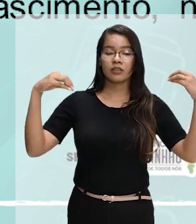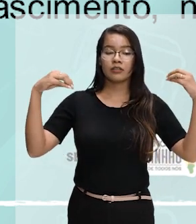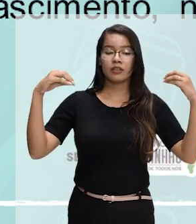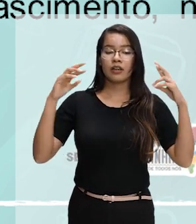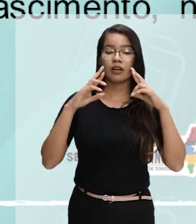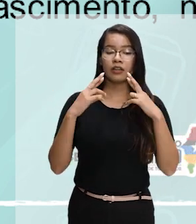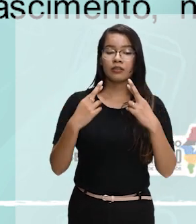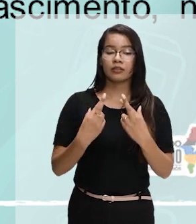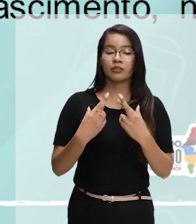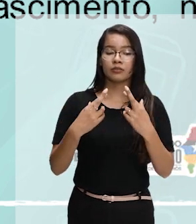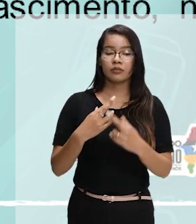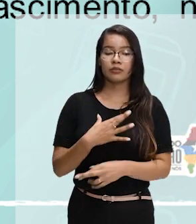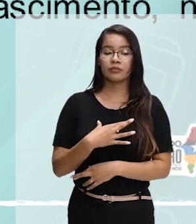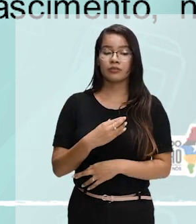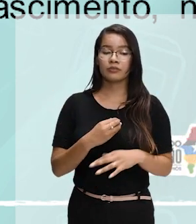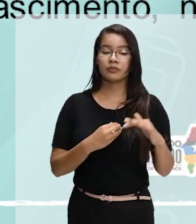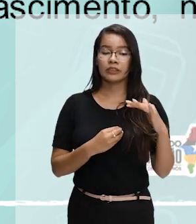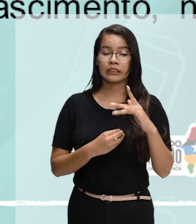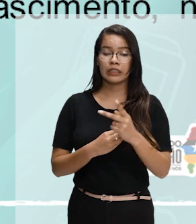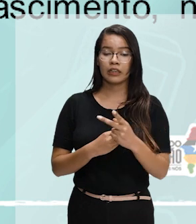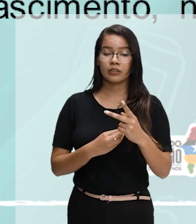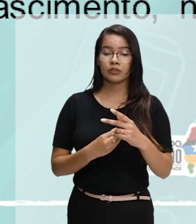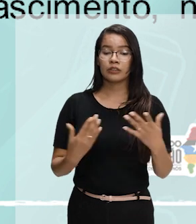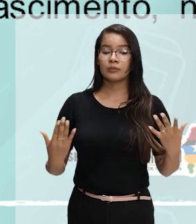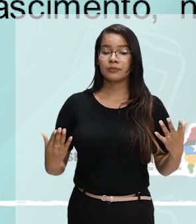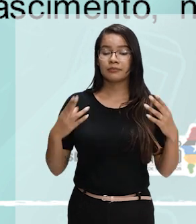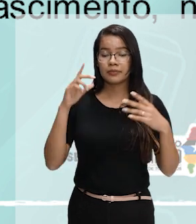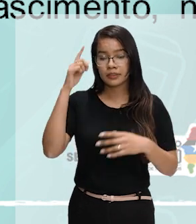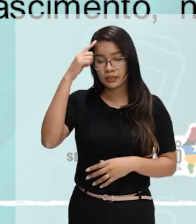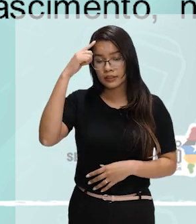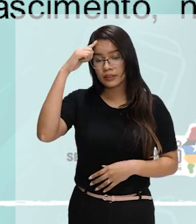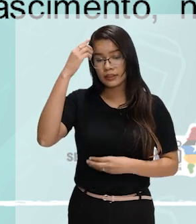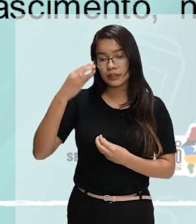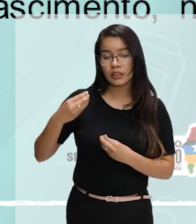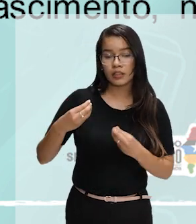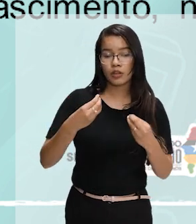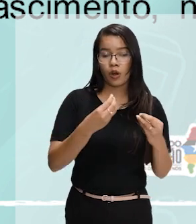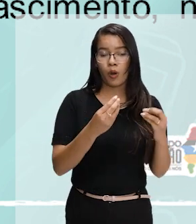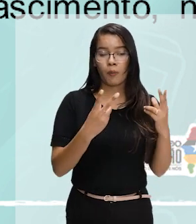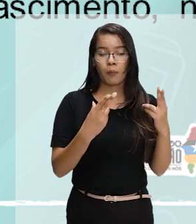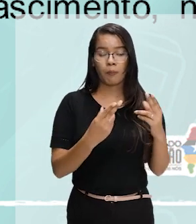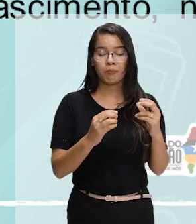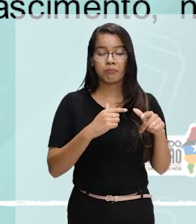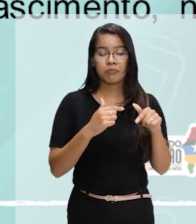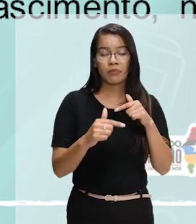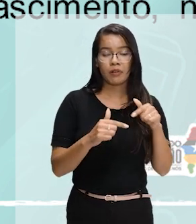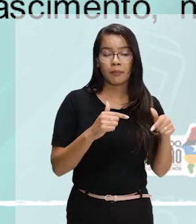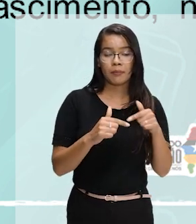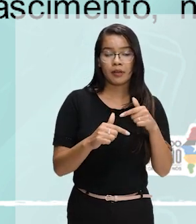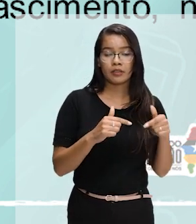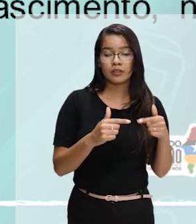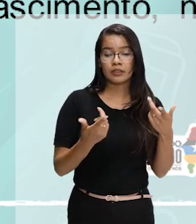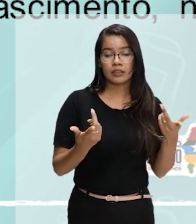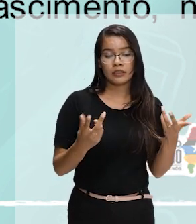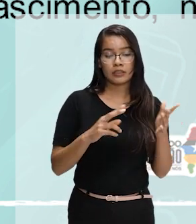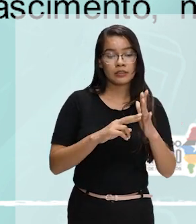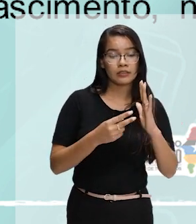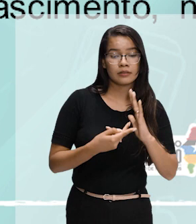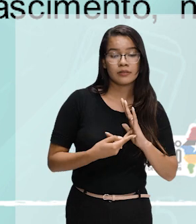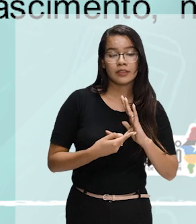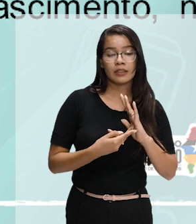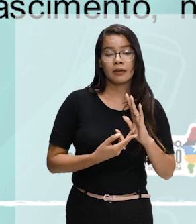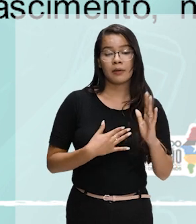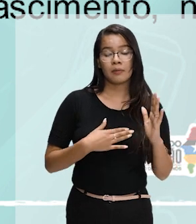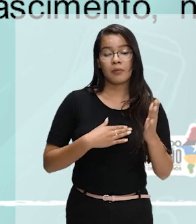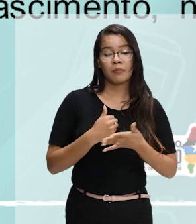afilhado. E pensando em dar-lhe o mesmo ofício que exercia, isto é, daquele arranjei-me, cuja explicação